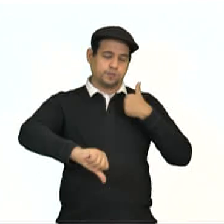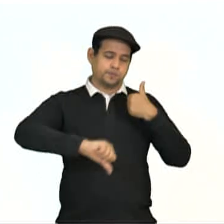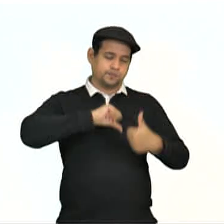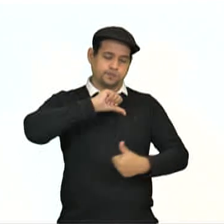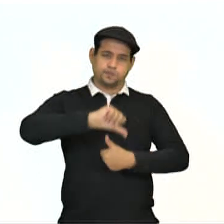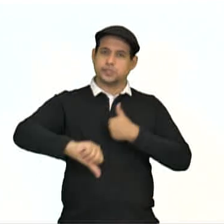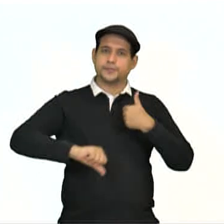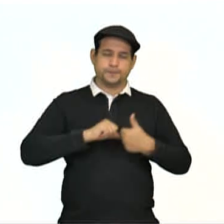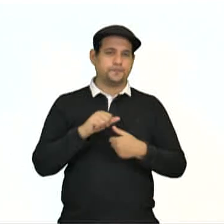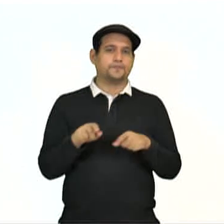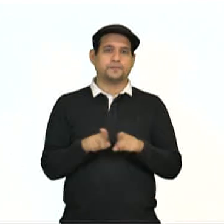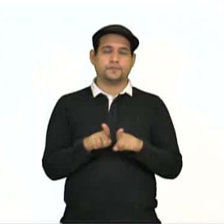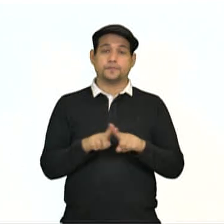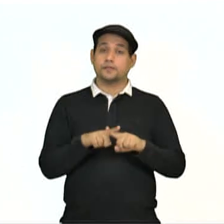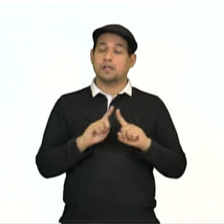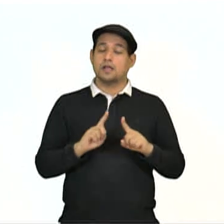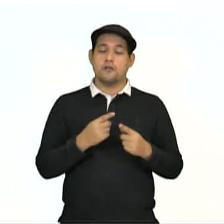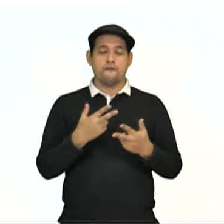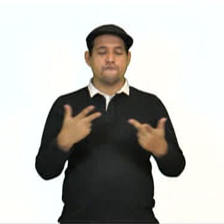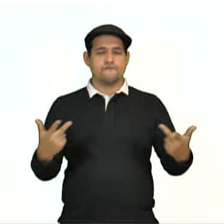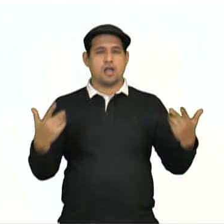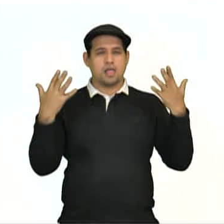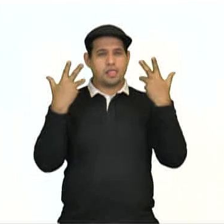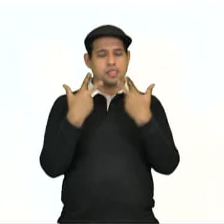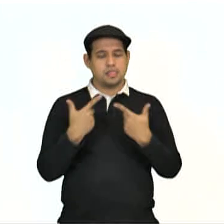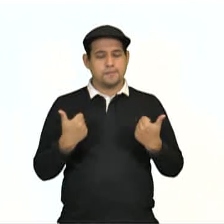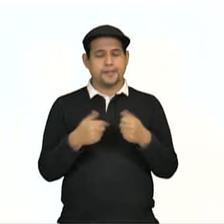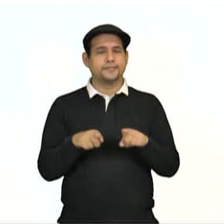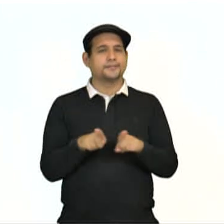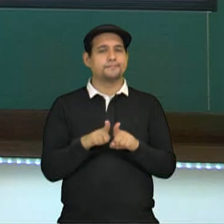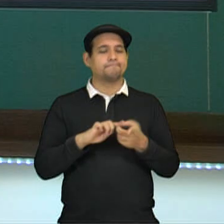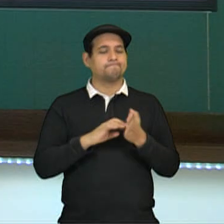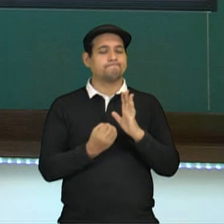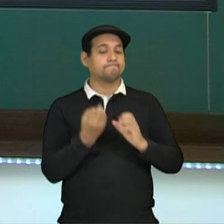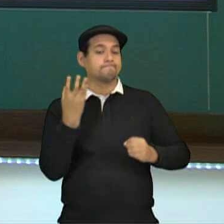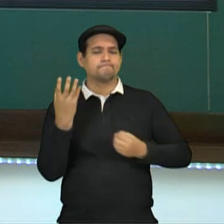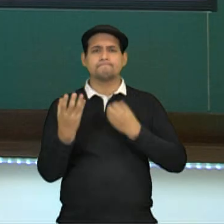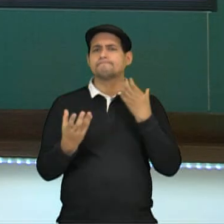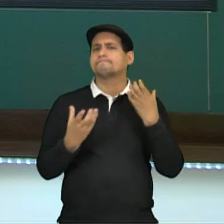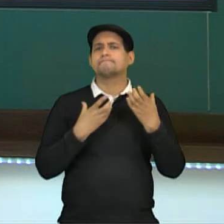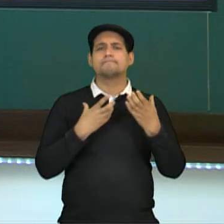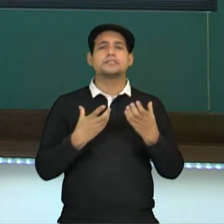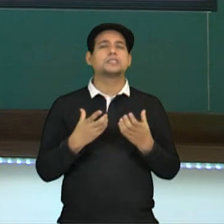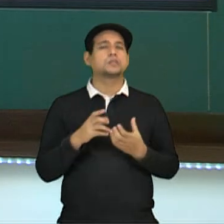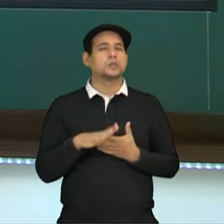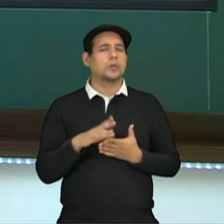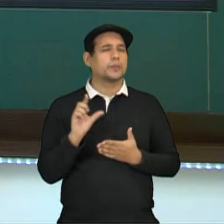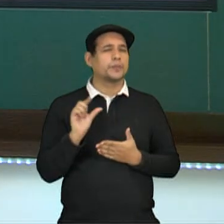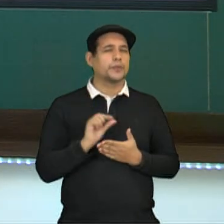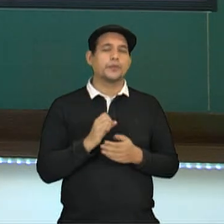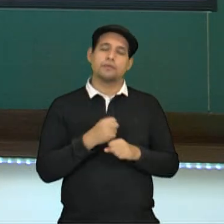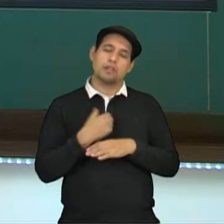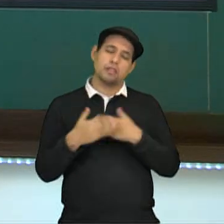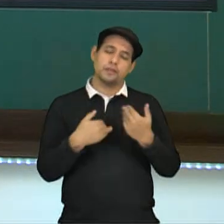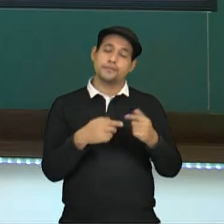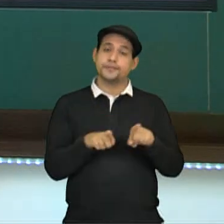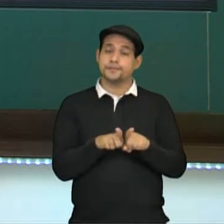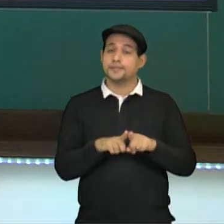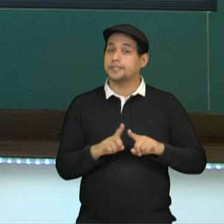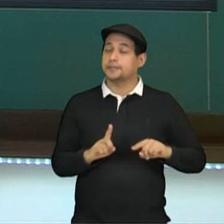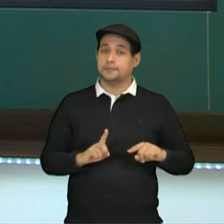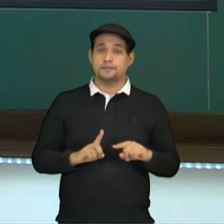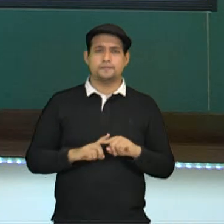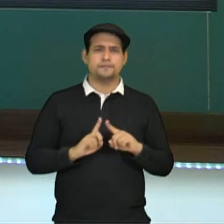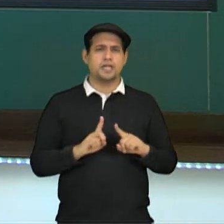ao longo do tempo e muitas espécies atuais surgiram há relativamente pouco tempo.